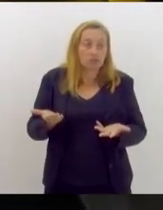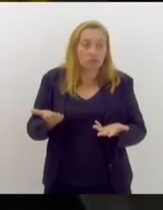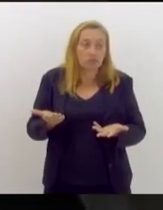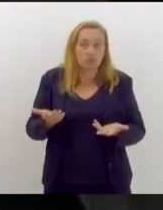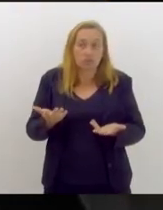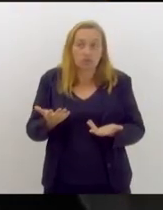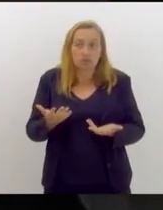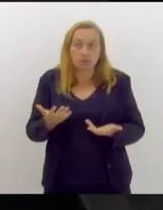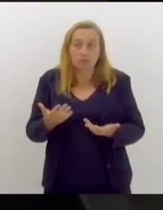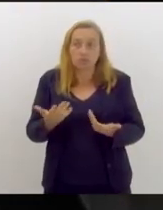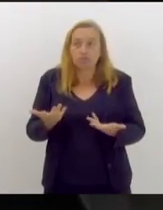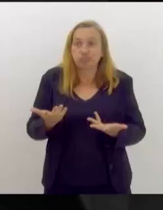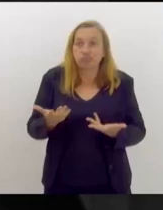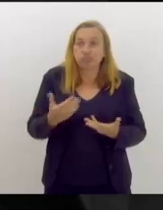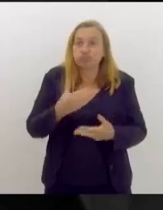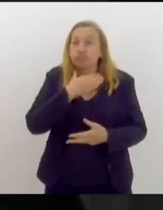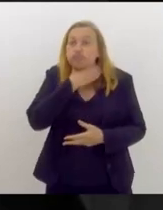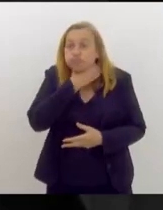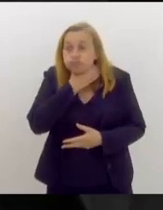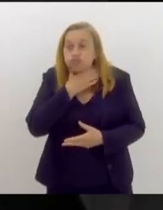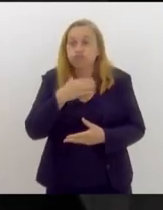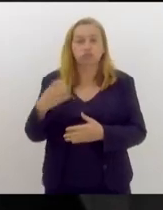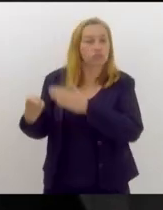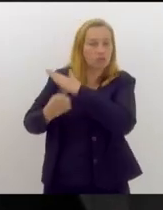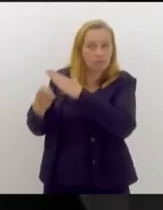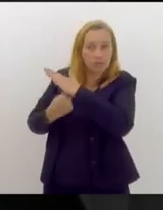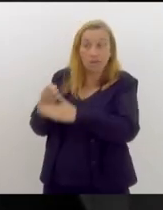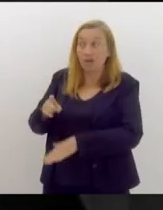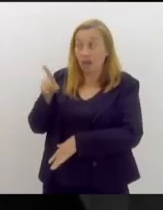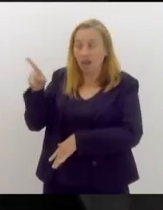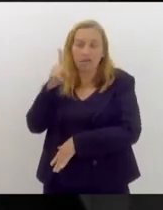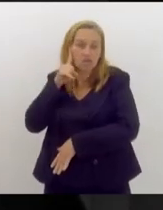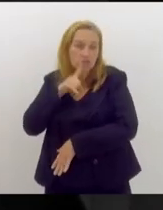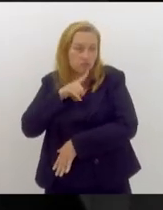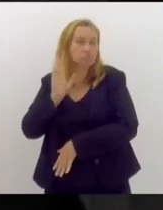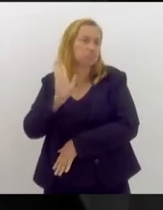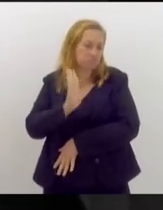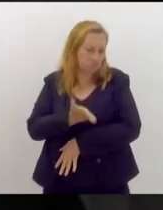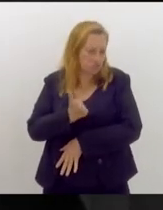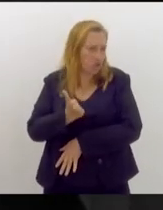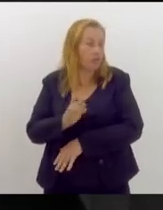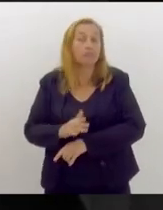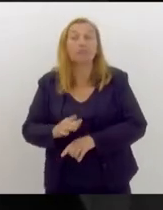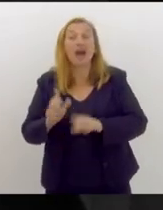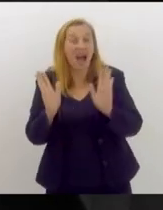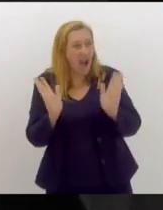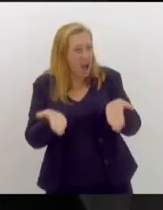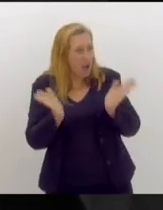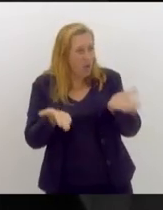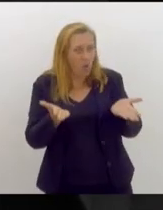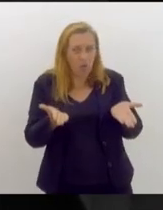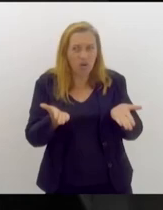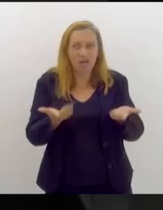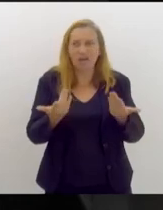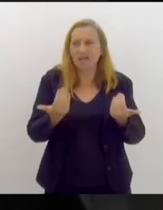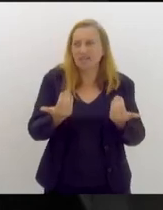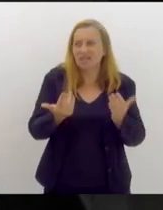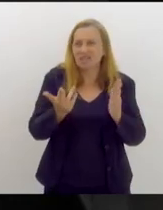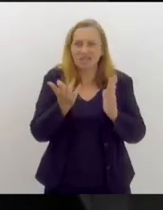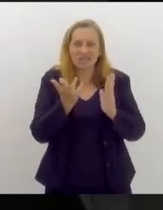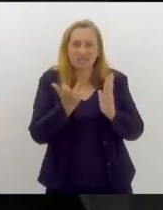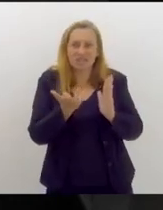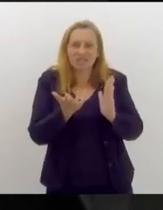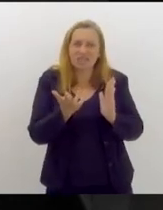uma empresa mundial e foi lá nos Estados Unidos inclusive agora maquiagem aqui